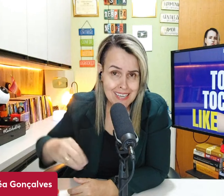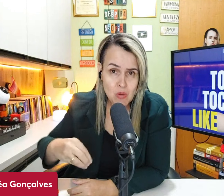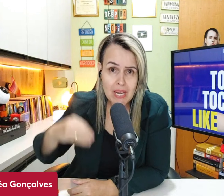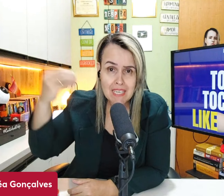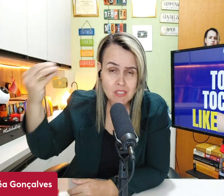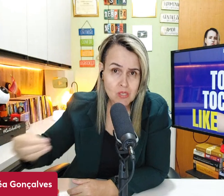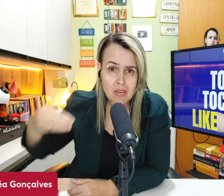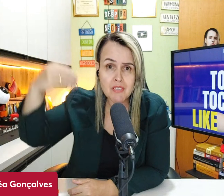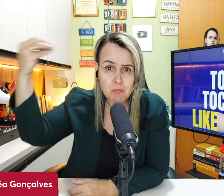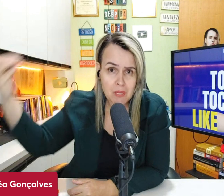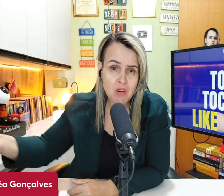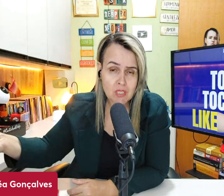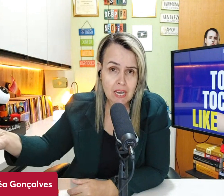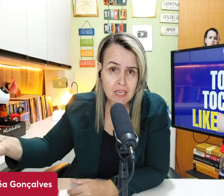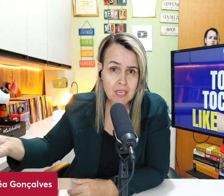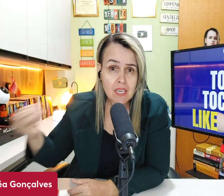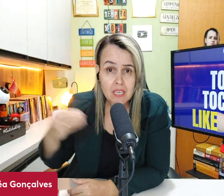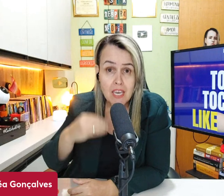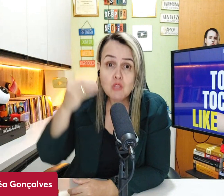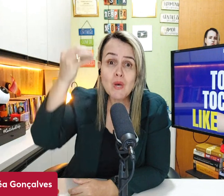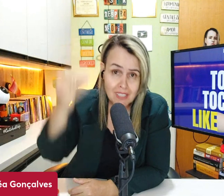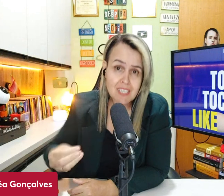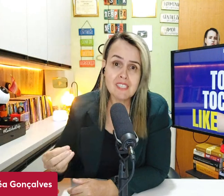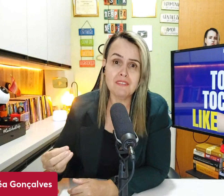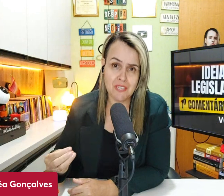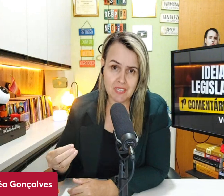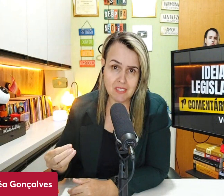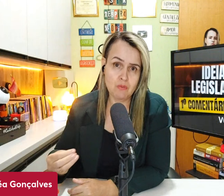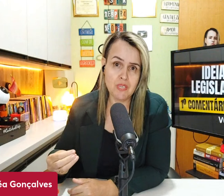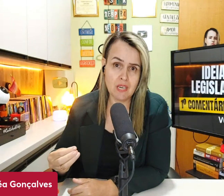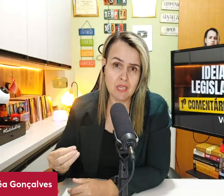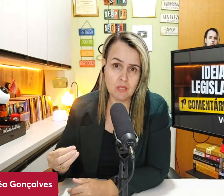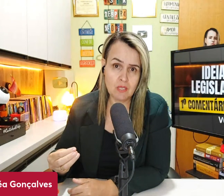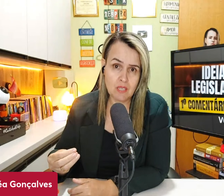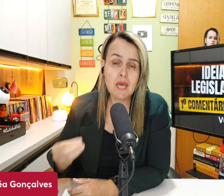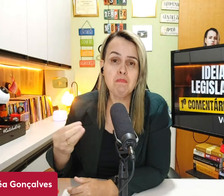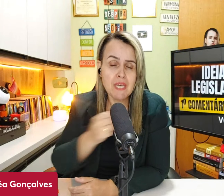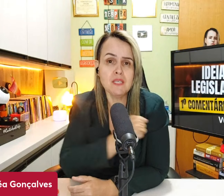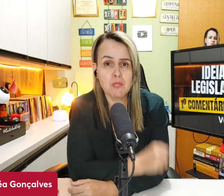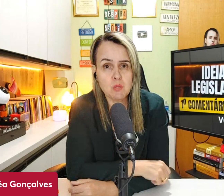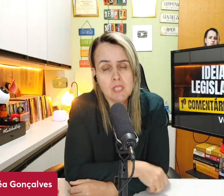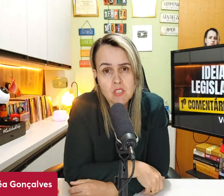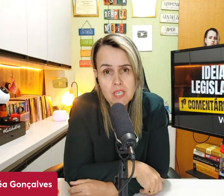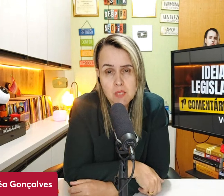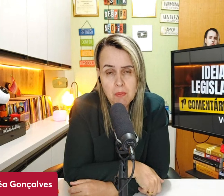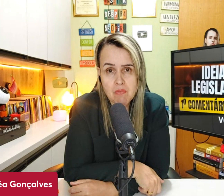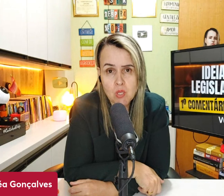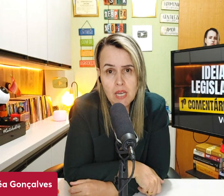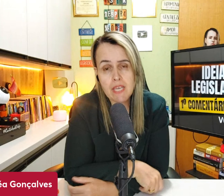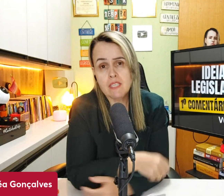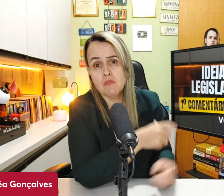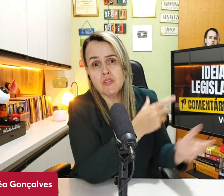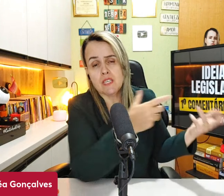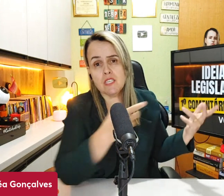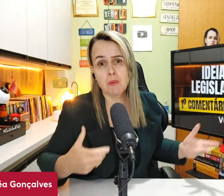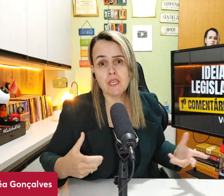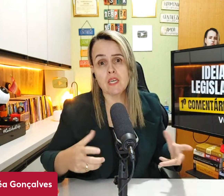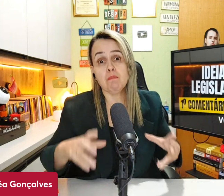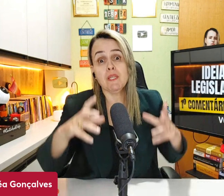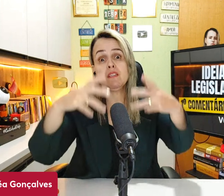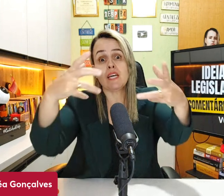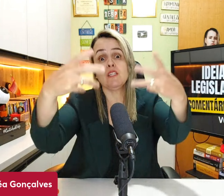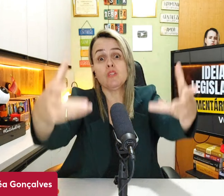tem que sair de sua casa do seu serviço para ir votar e é numa terça-feira salve engano aí Pensa a pessoa saindo de casa para ir votar aí estão fazendo